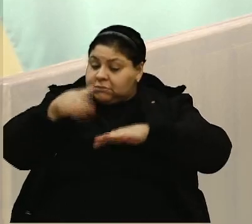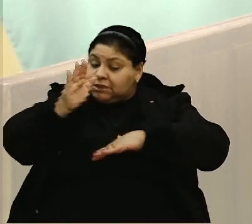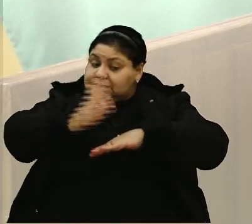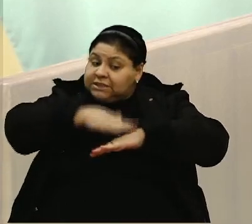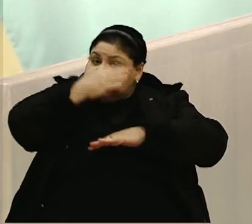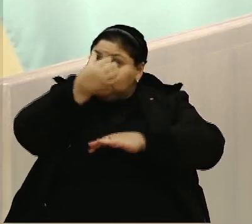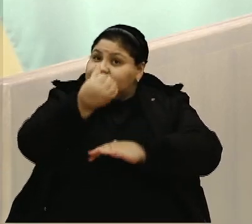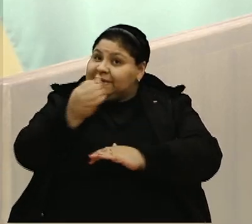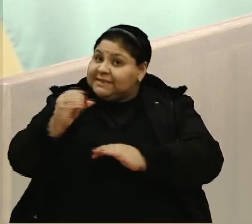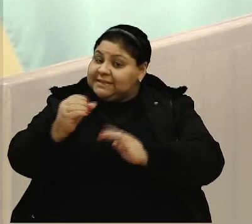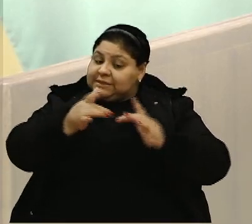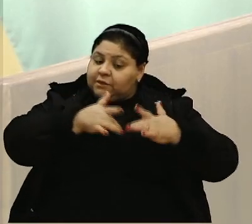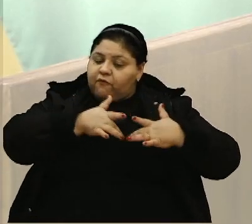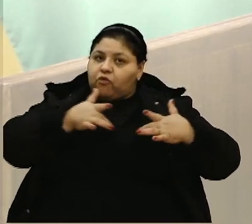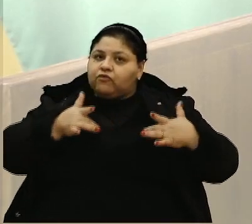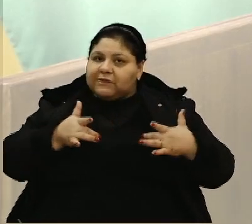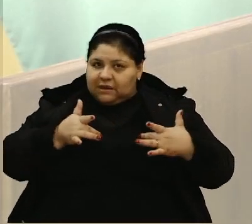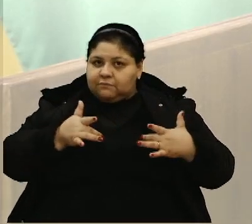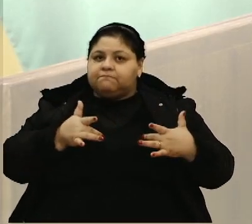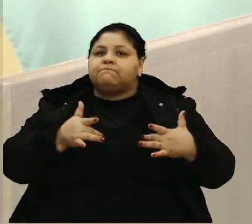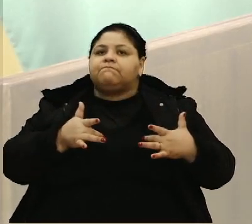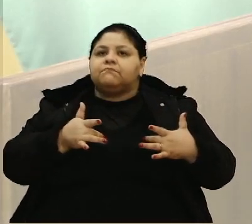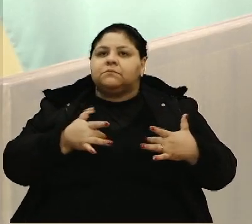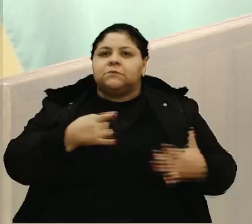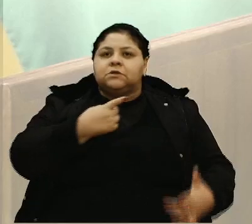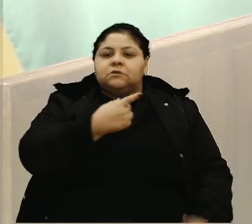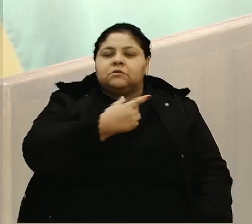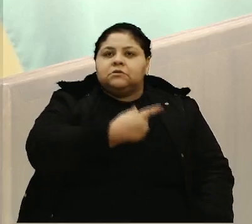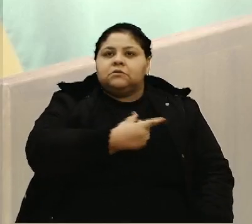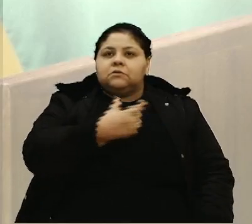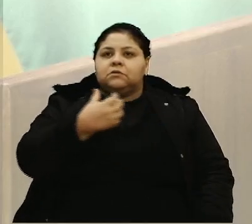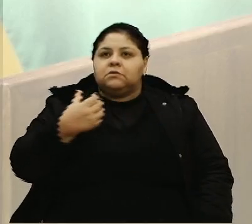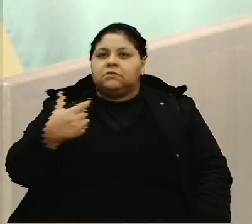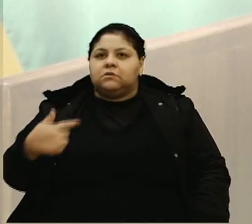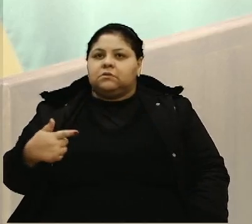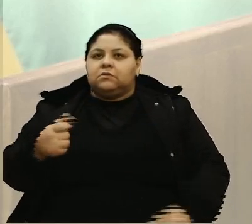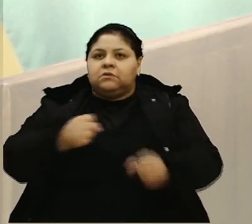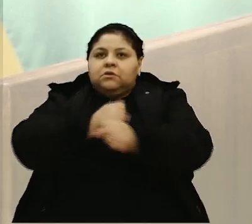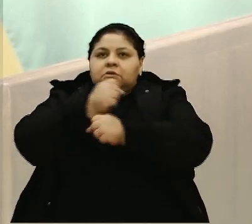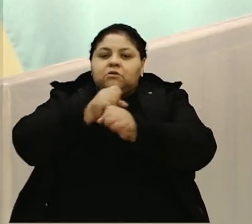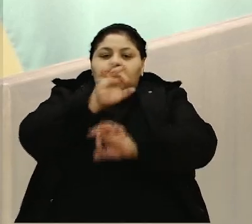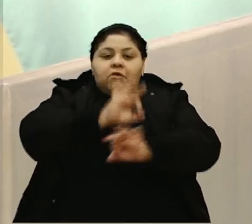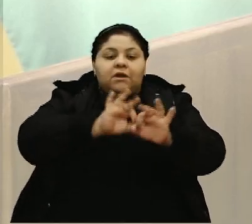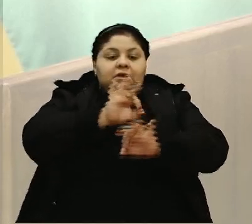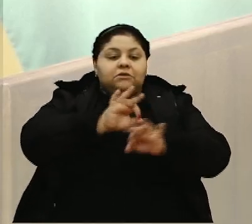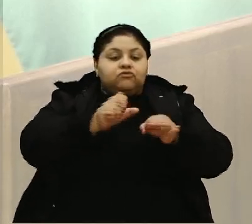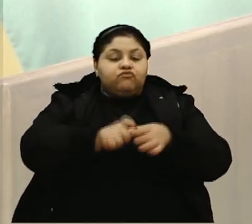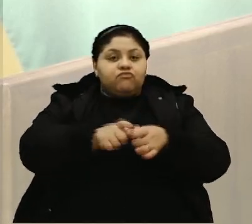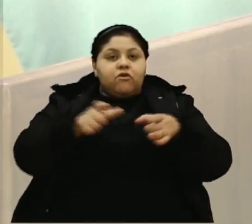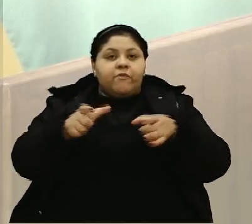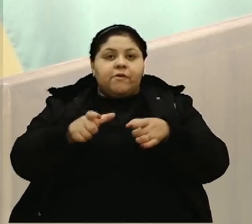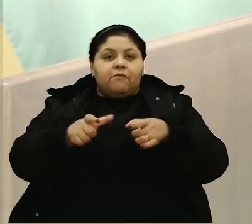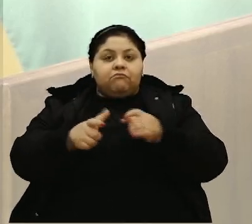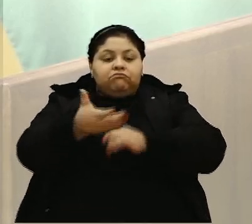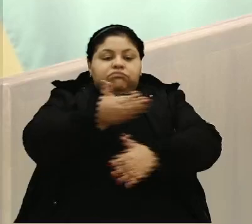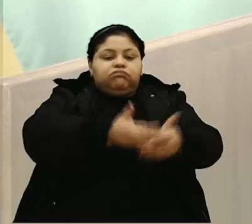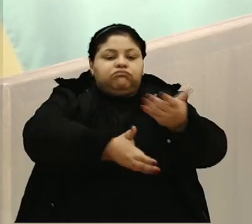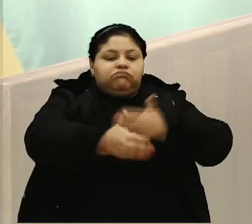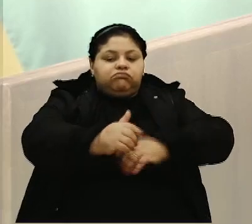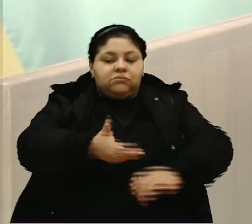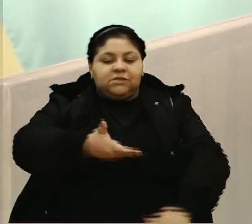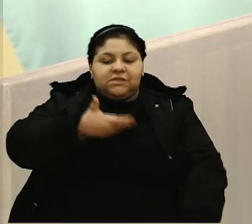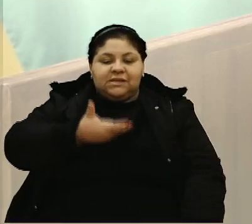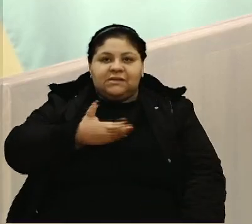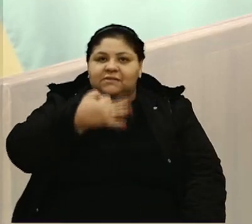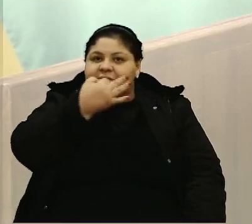60 voluntários que há 17 anos organizam o maior mutirão de Natal de